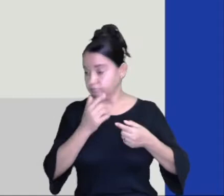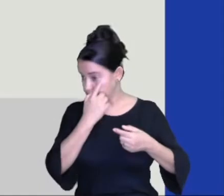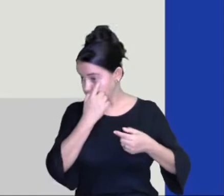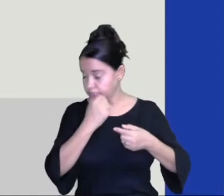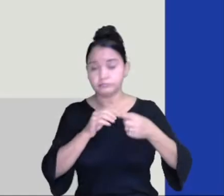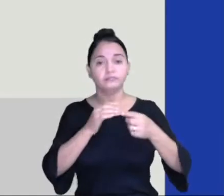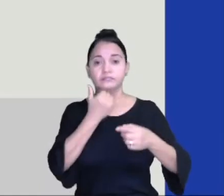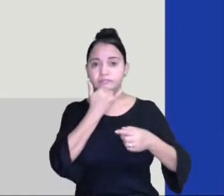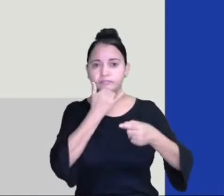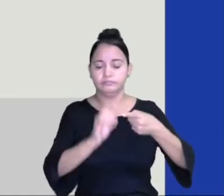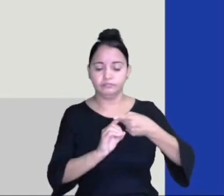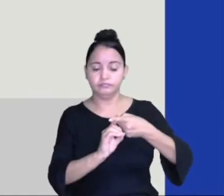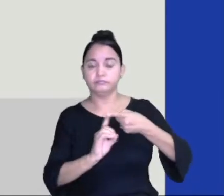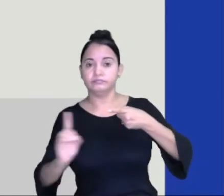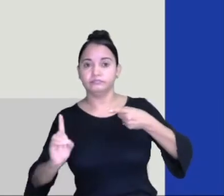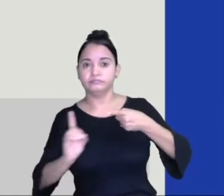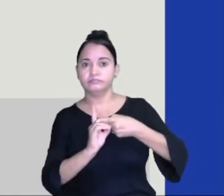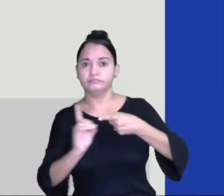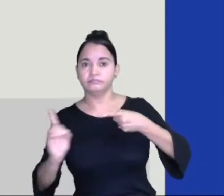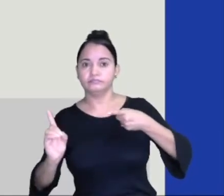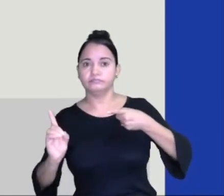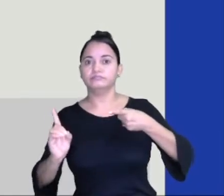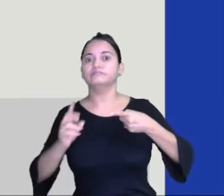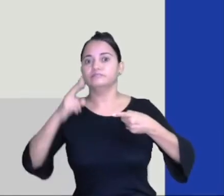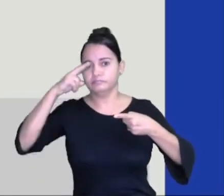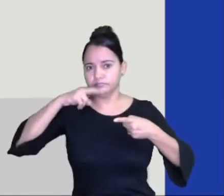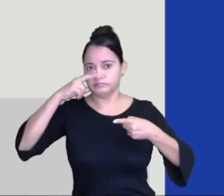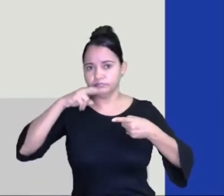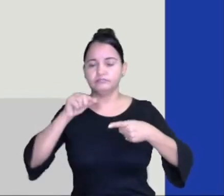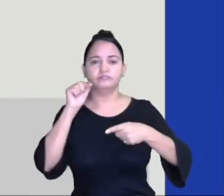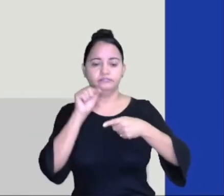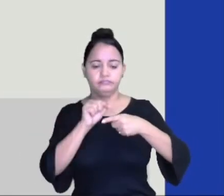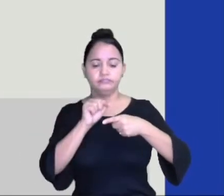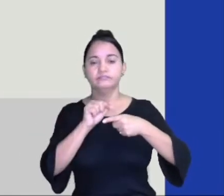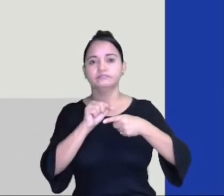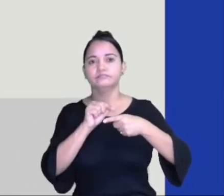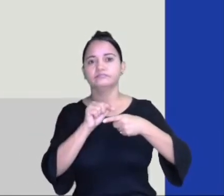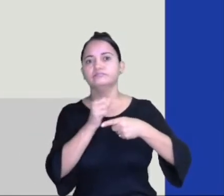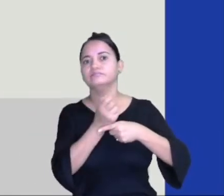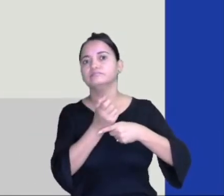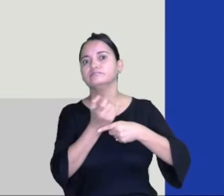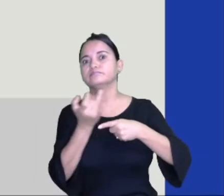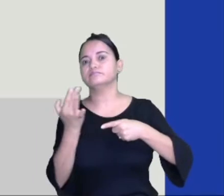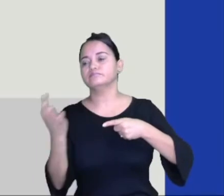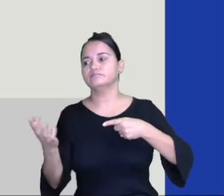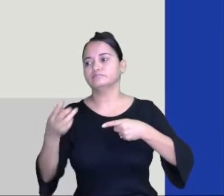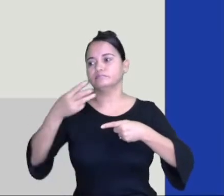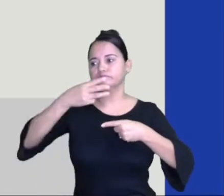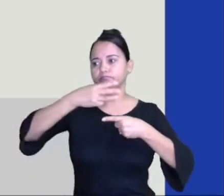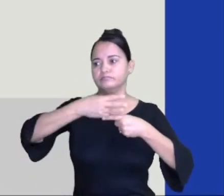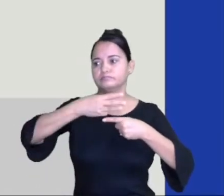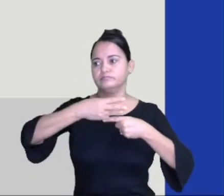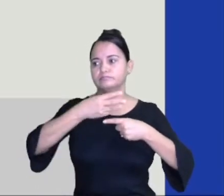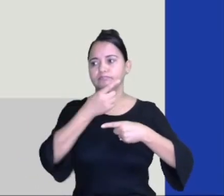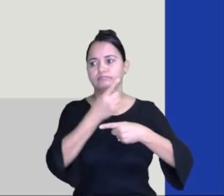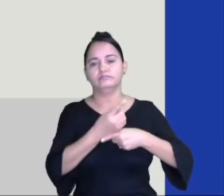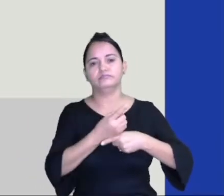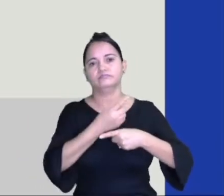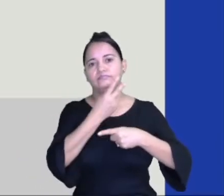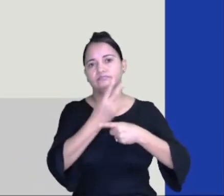o mesmo no denominador. E o que é que eu vou fazer? Somar os 3 números 1 aí que estão aparecendo. 1 mais 1